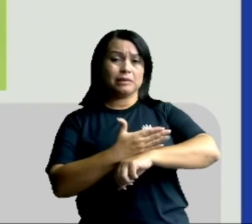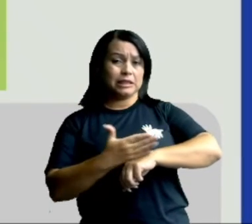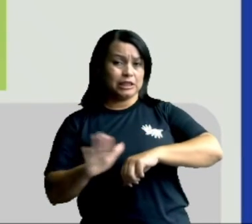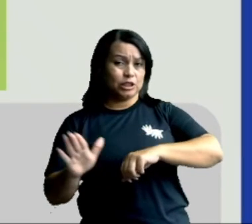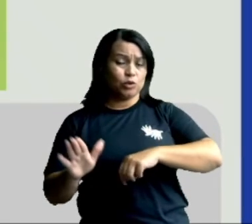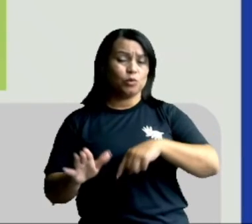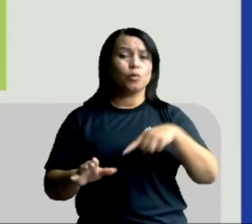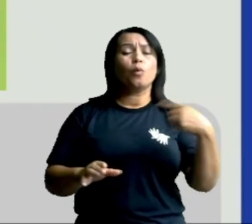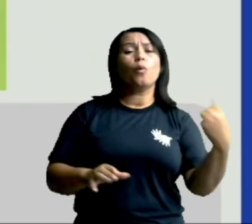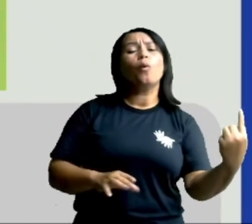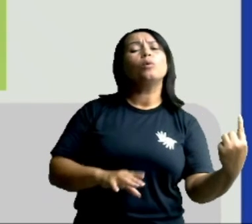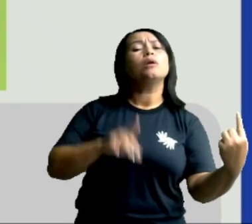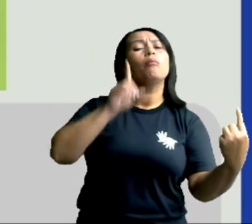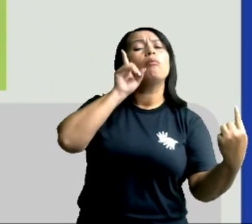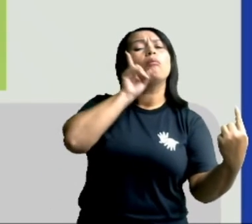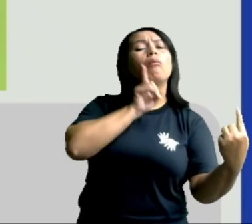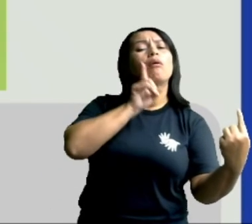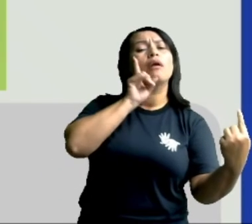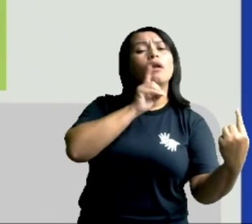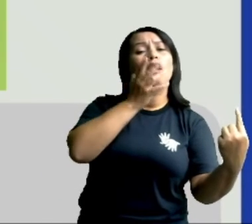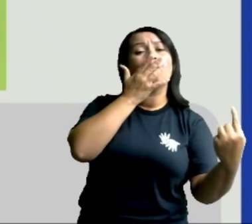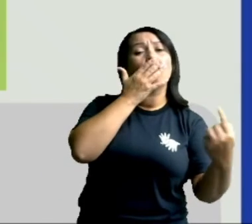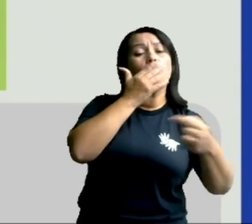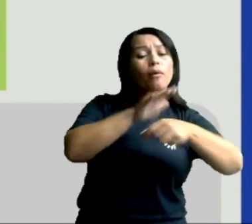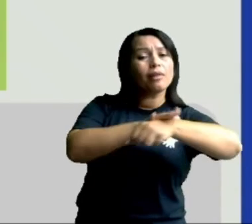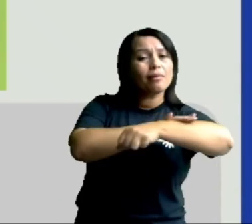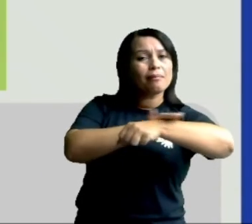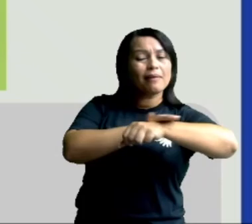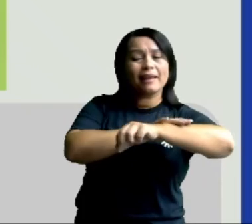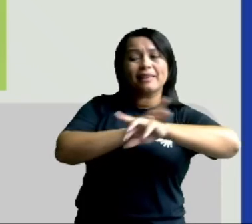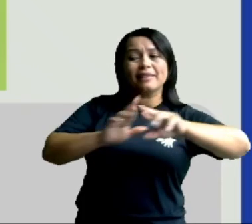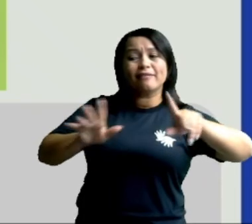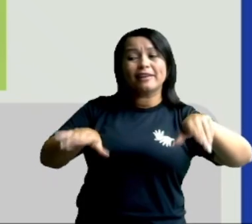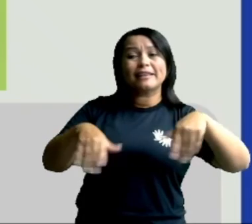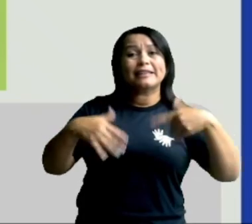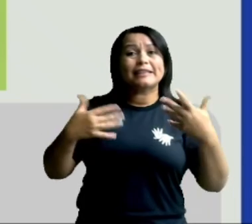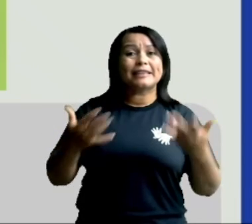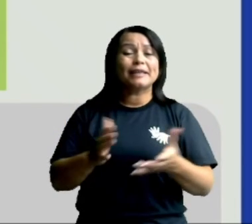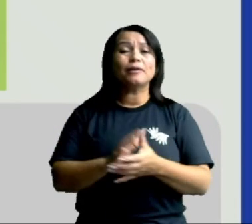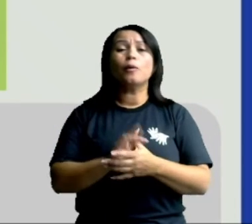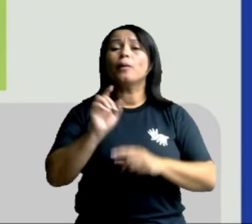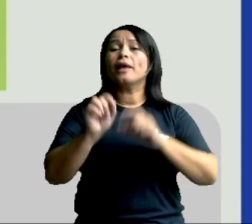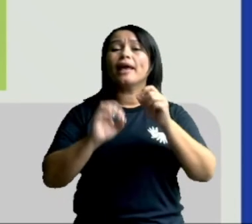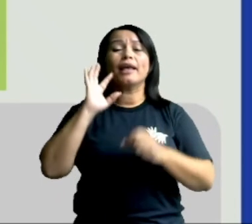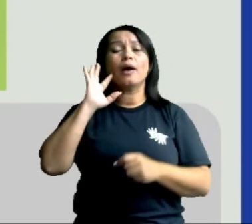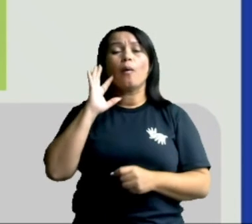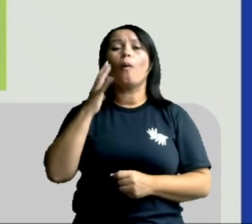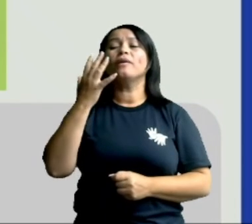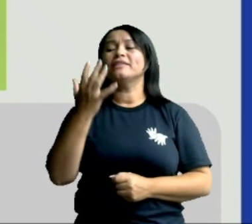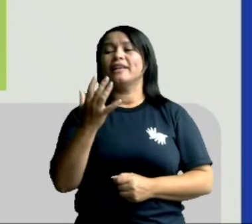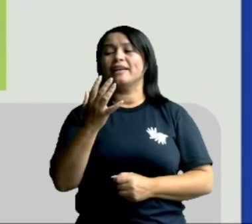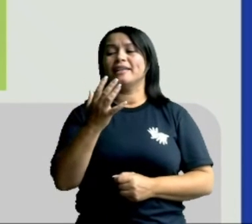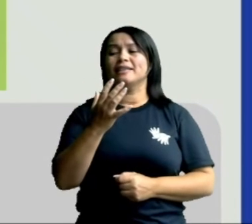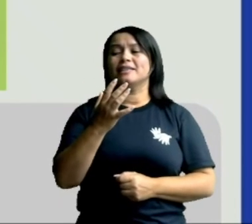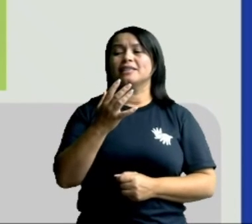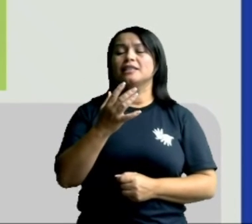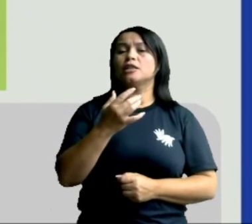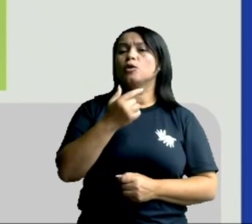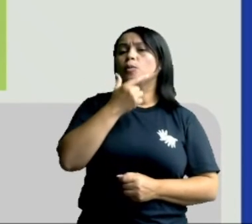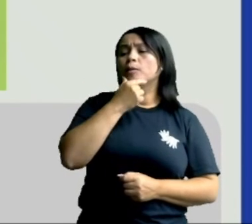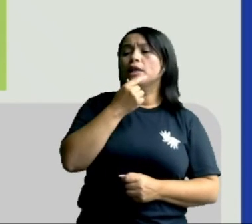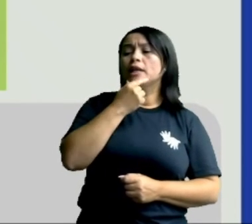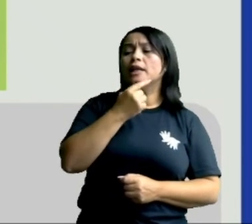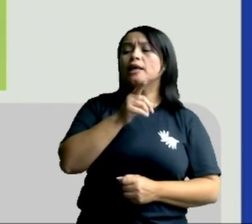branquinho e o outro é mais moreninho. E aí, o que é que acontece? Aquele que teve